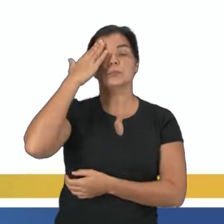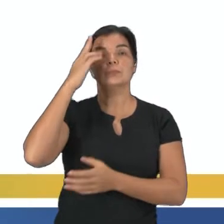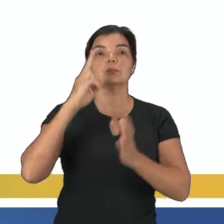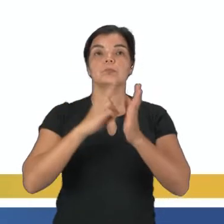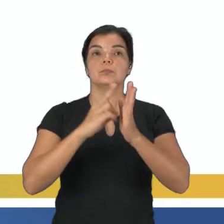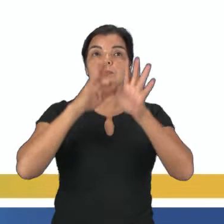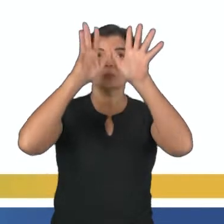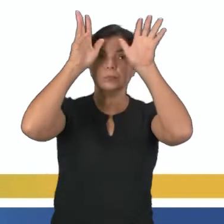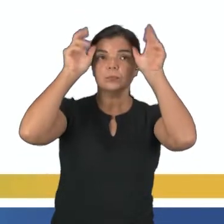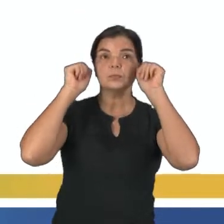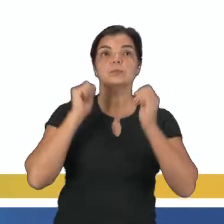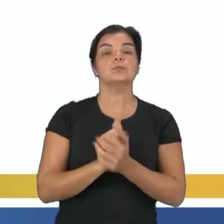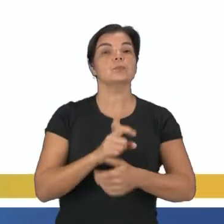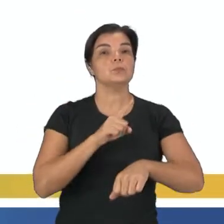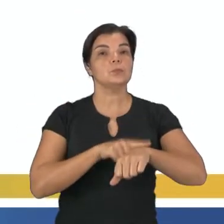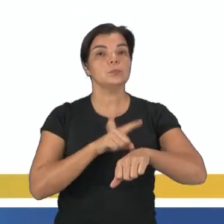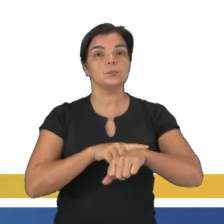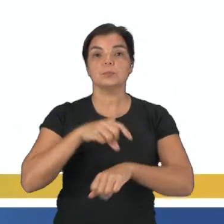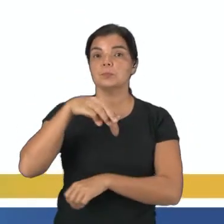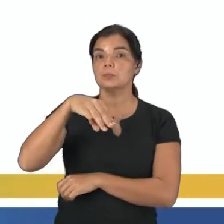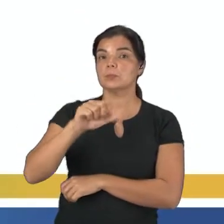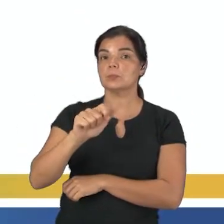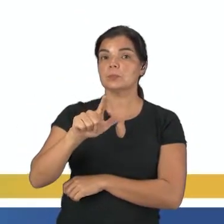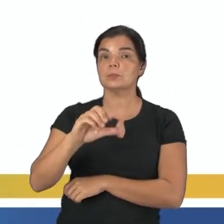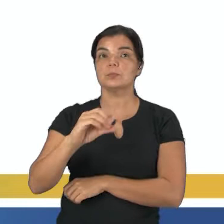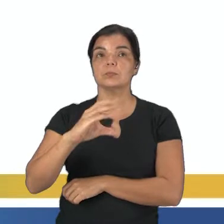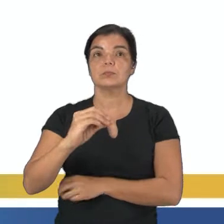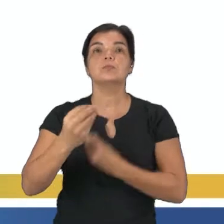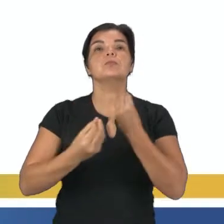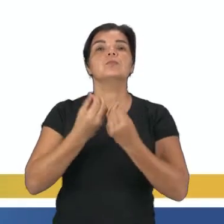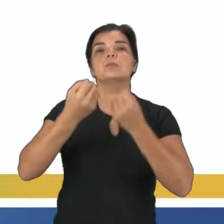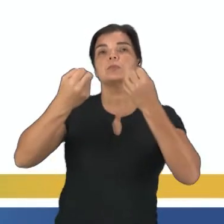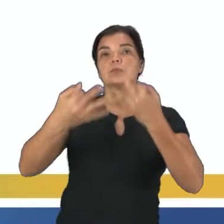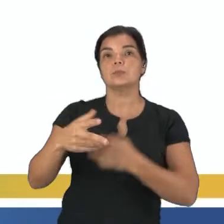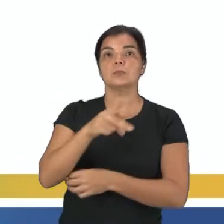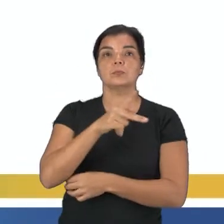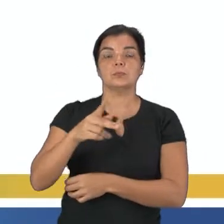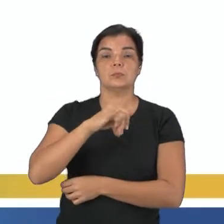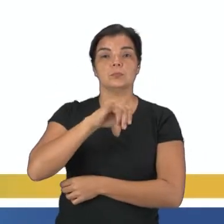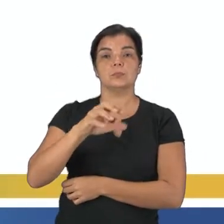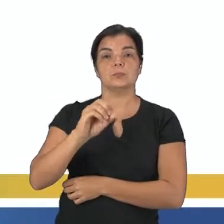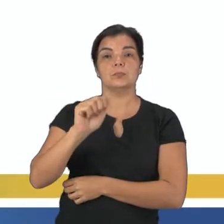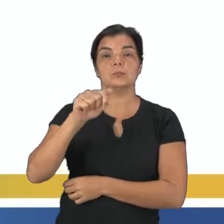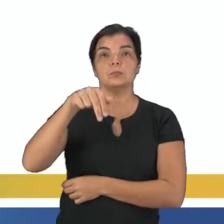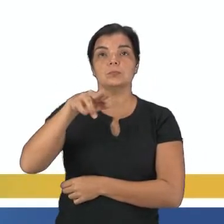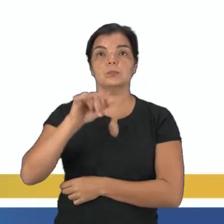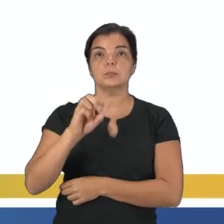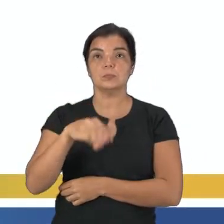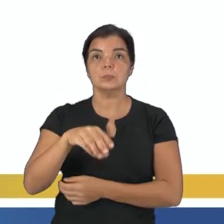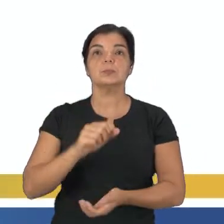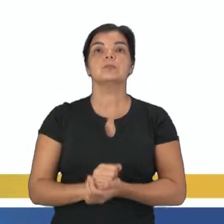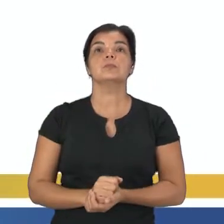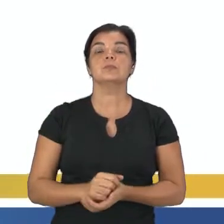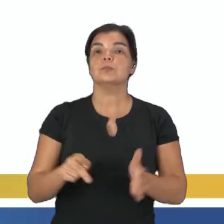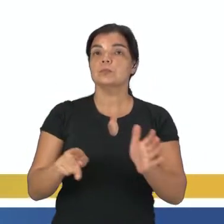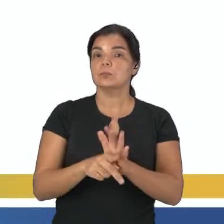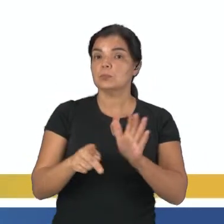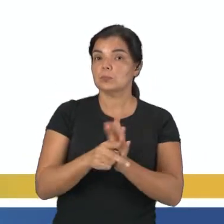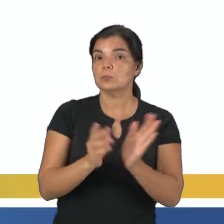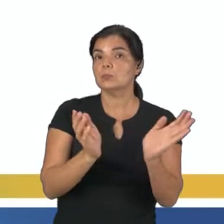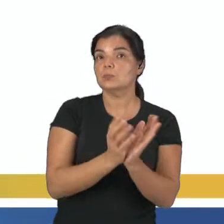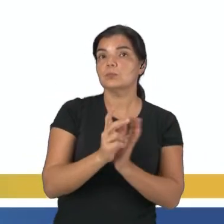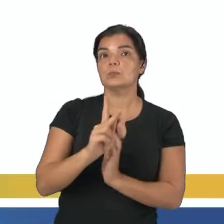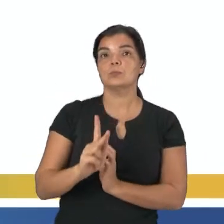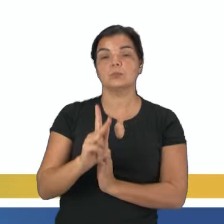dos índios do Acre. O tempo da maloca. Como explicam os professores Joaquim Maná, que é do povo